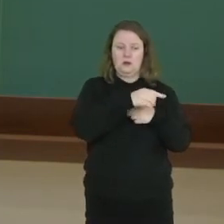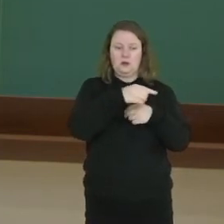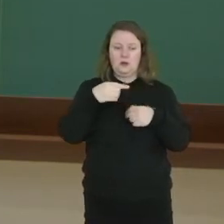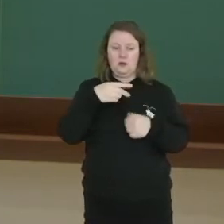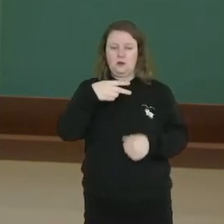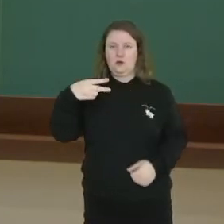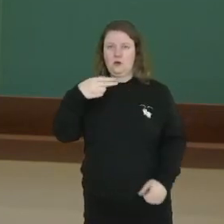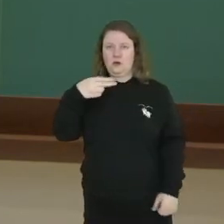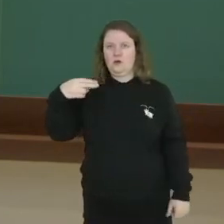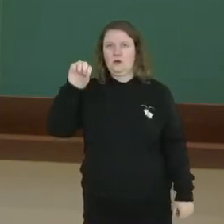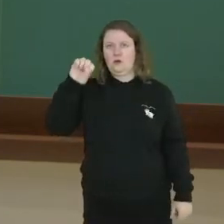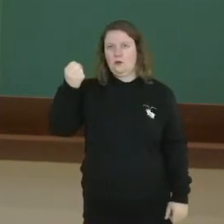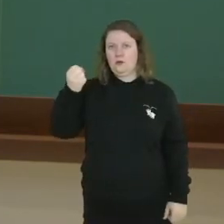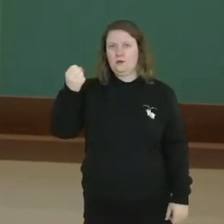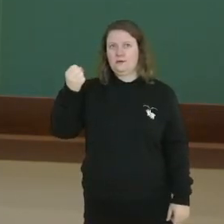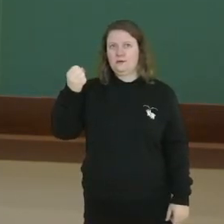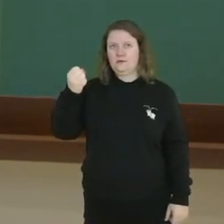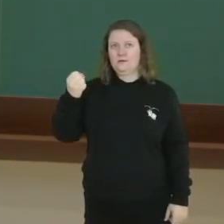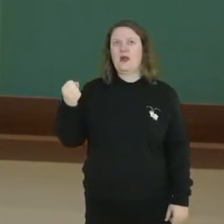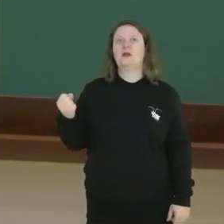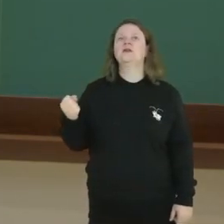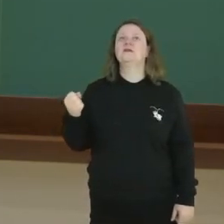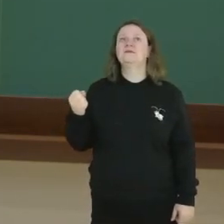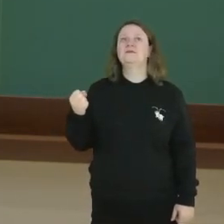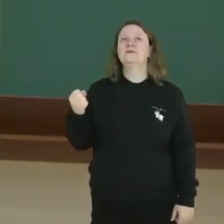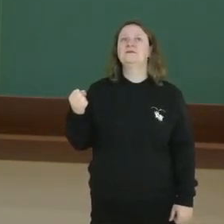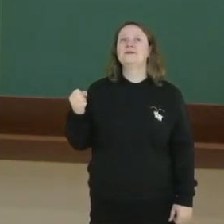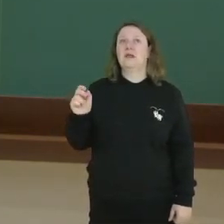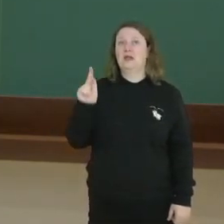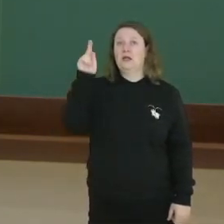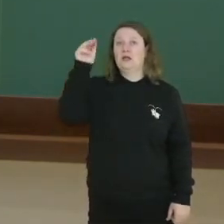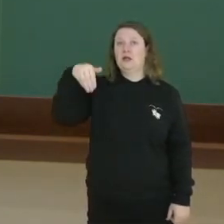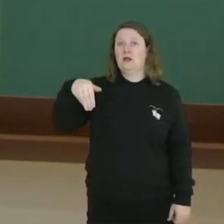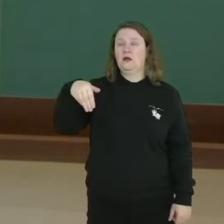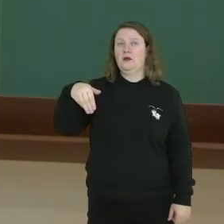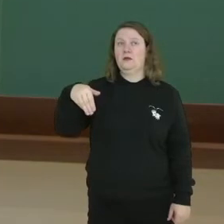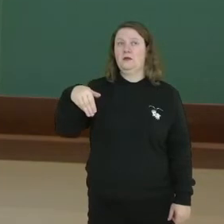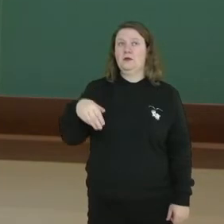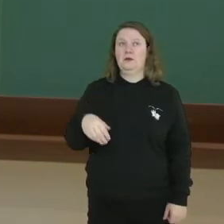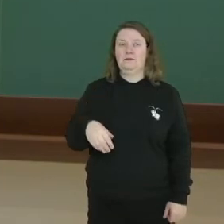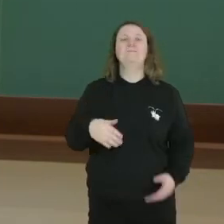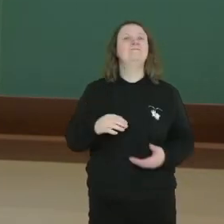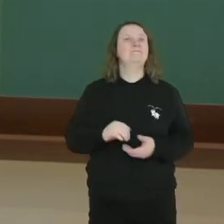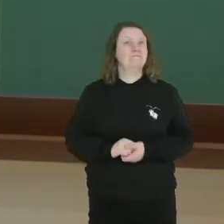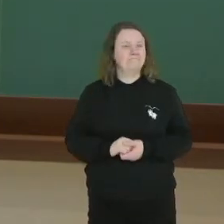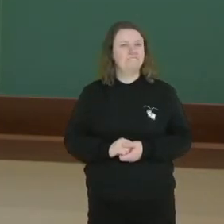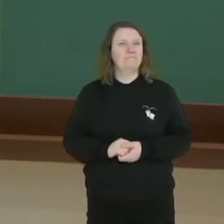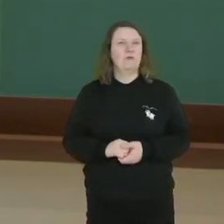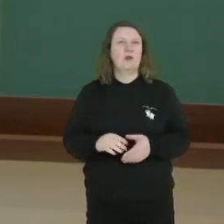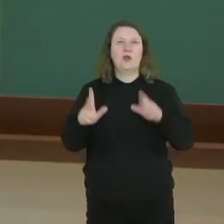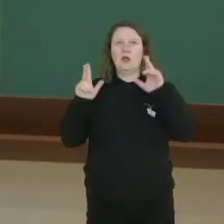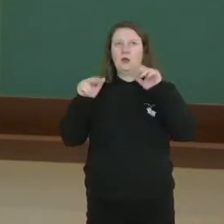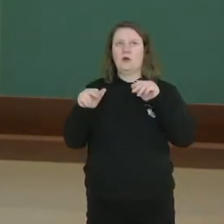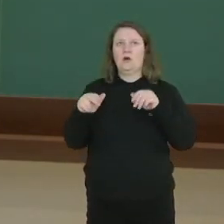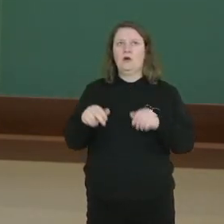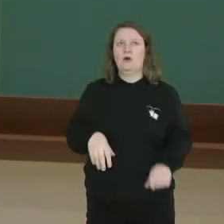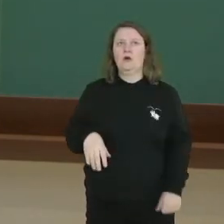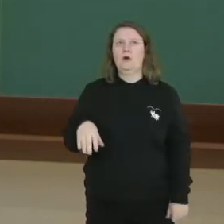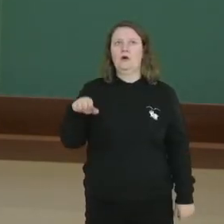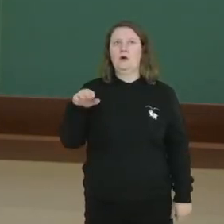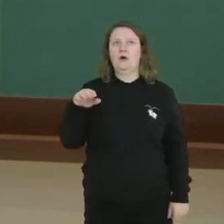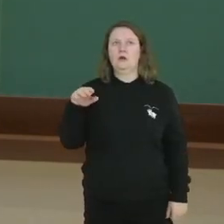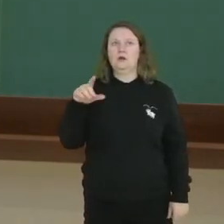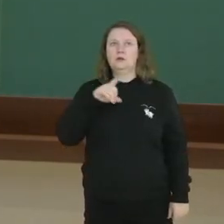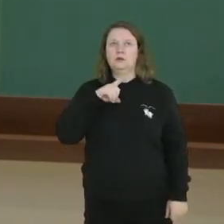essa distância aqui vale 8, no caso é em quilômetros, né? 8 quilômetros. E a mesma coisa acontece aqui, ó.